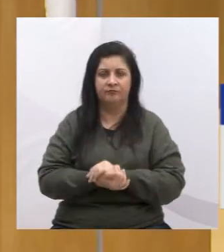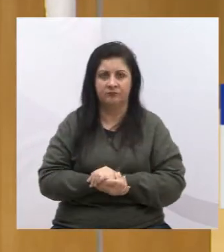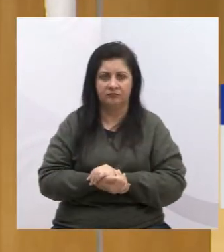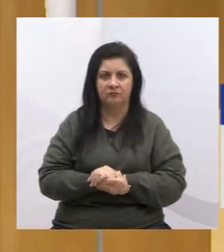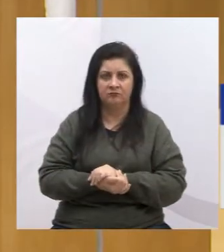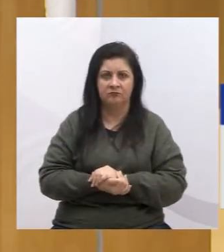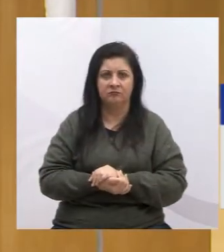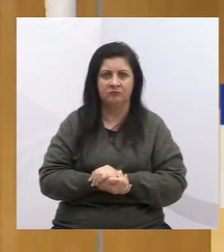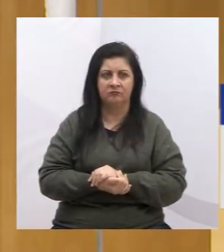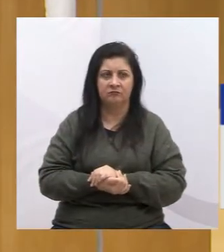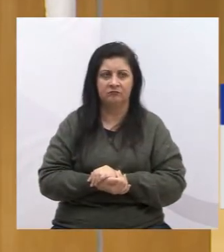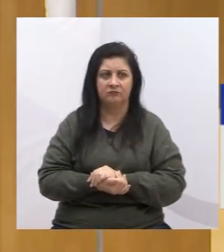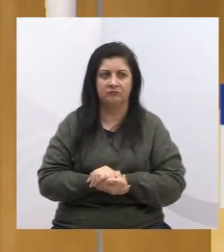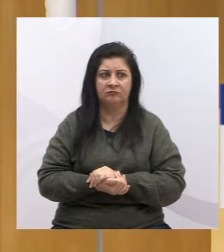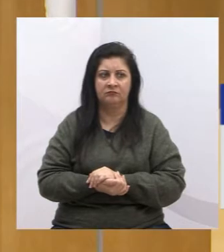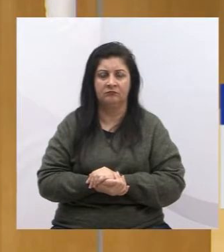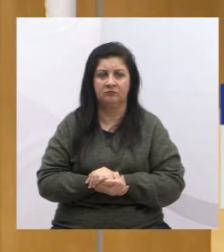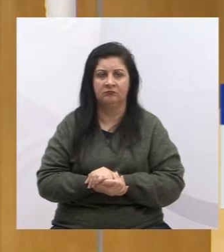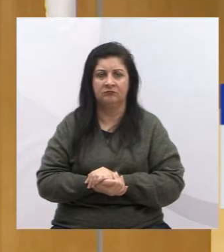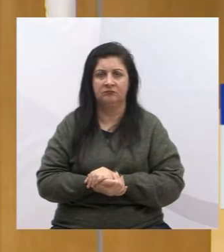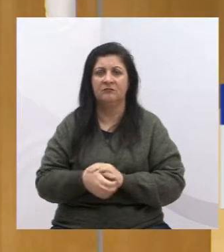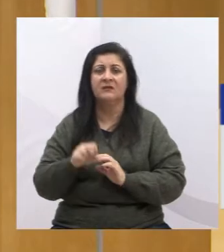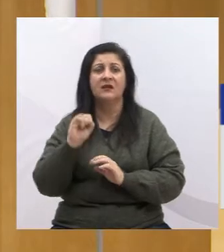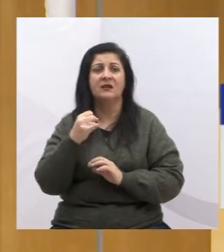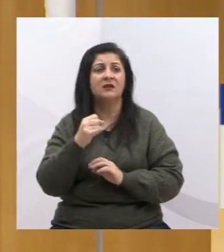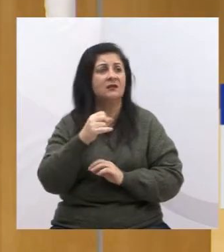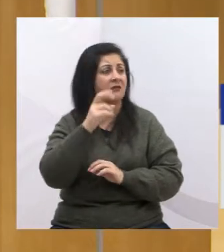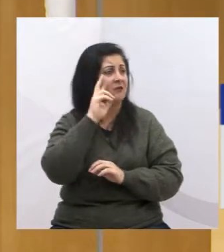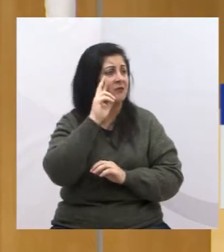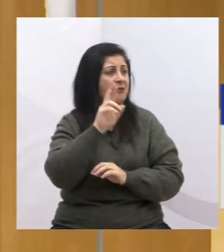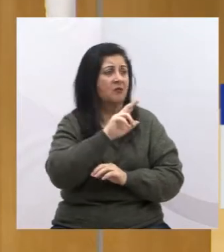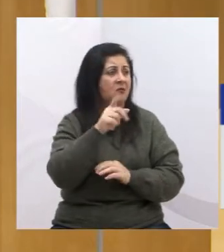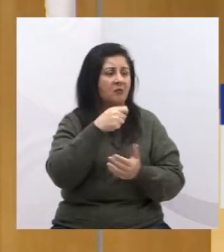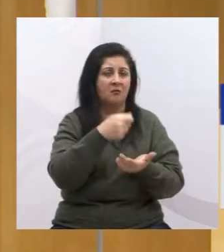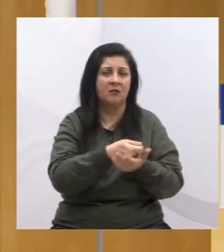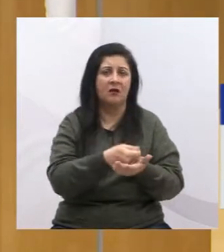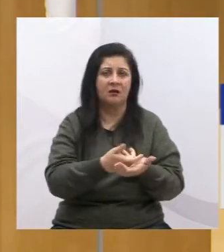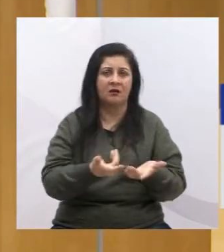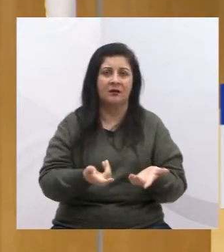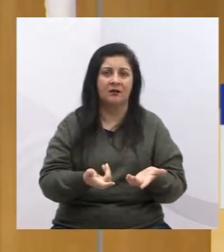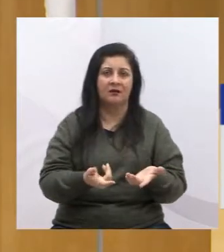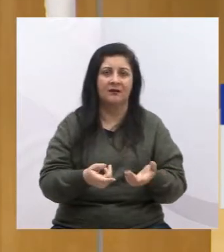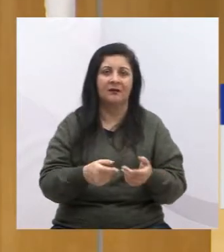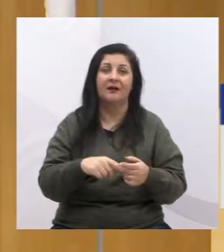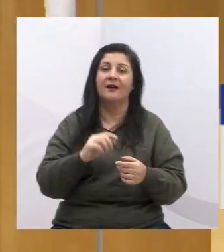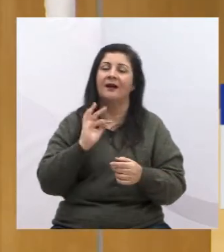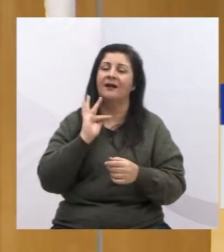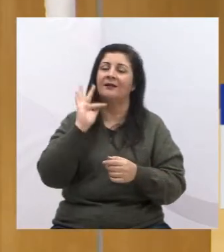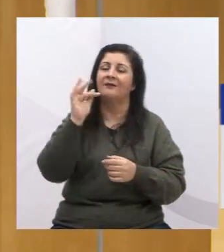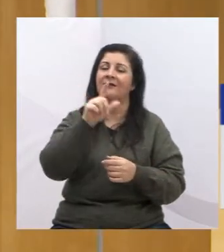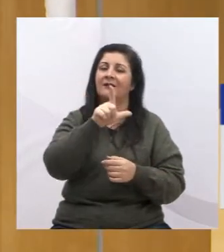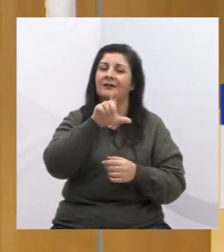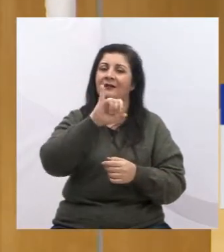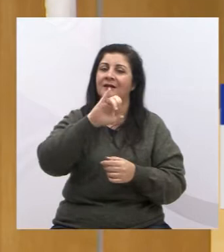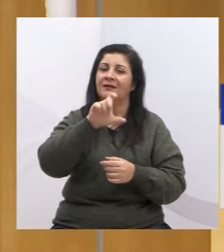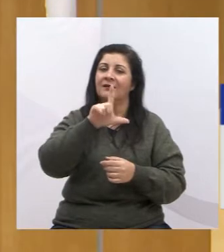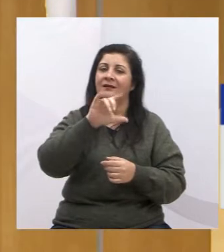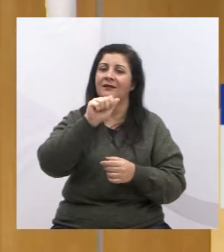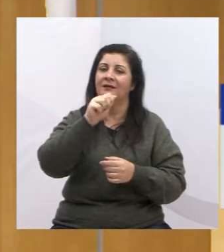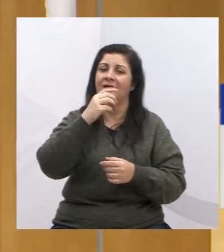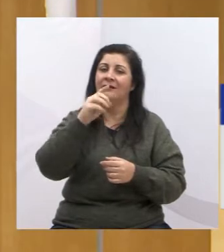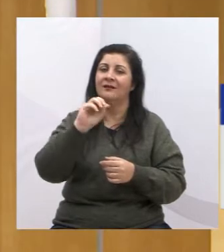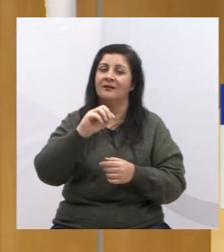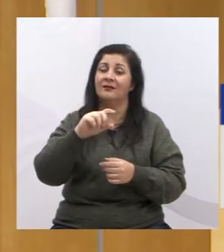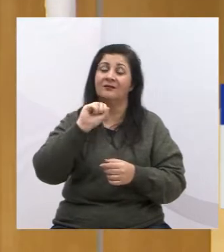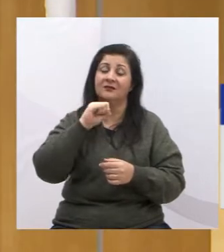esse valor. E se o cara não pagar? Um dia esse imóvel vai para leilão. Quando você entra na dívida